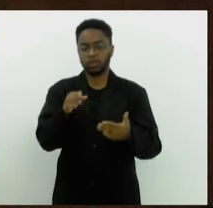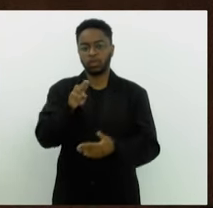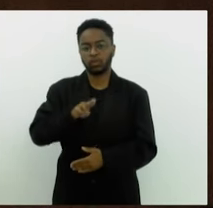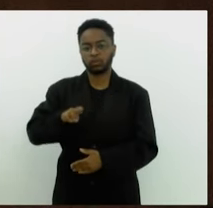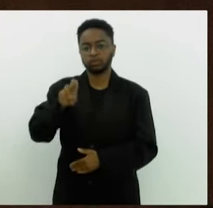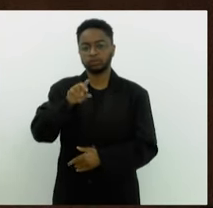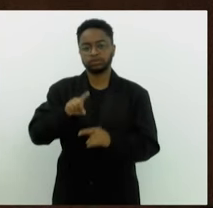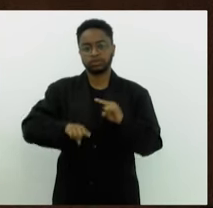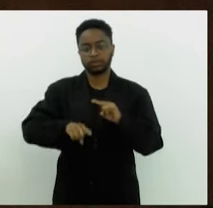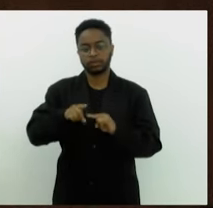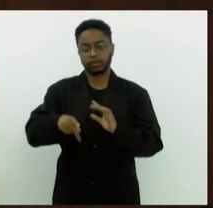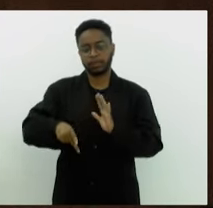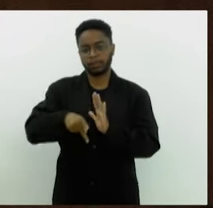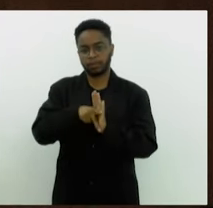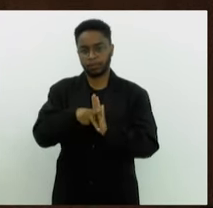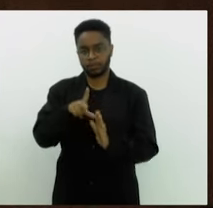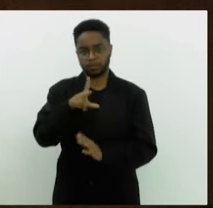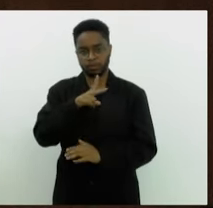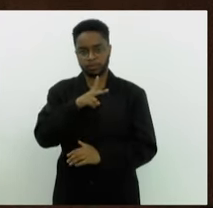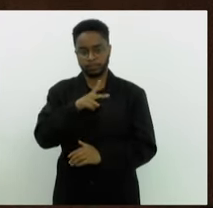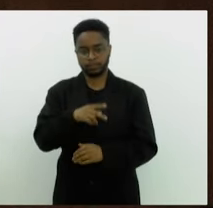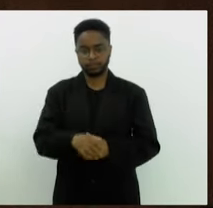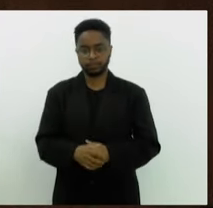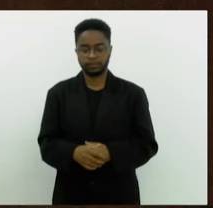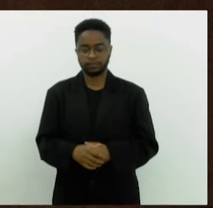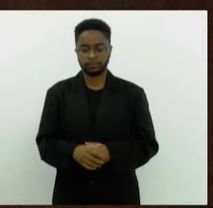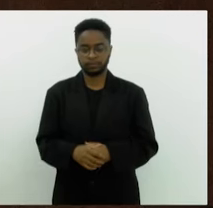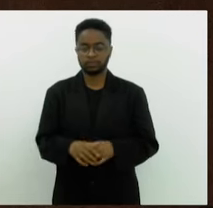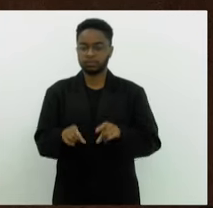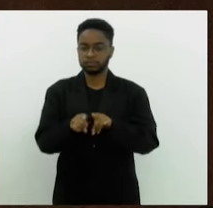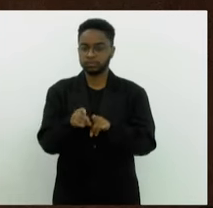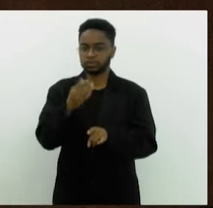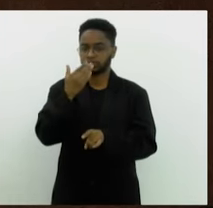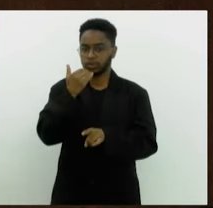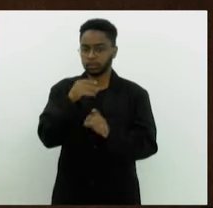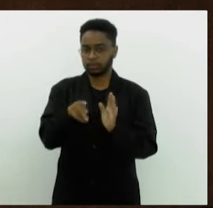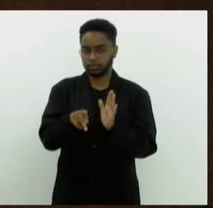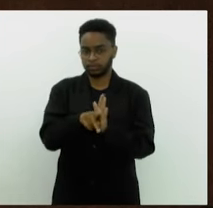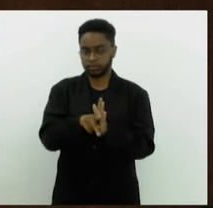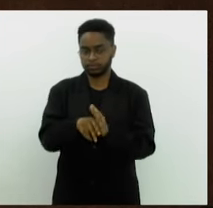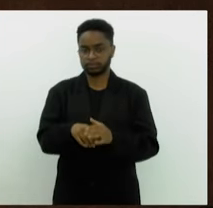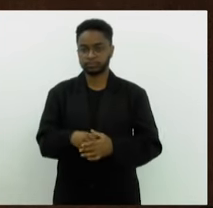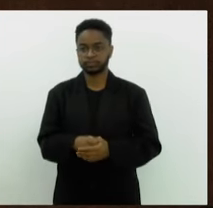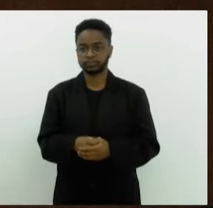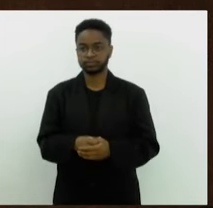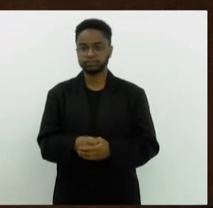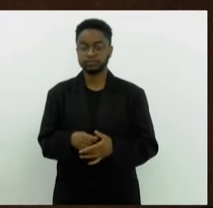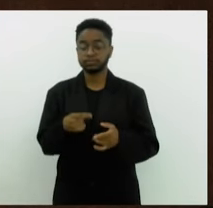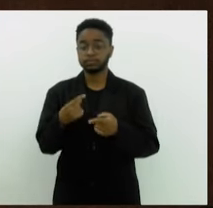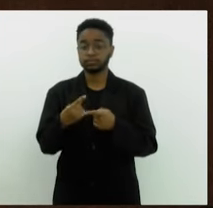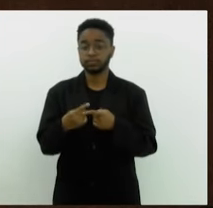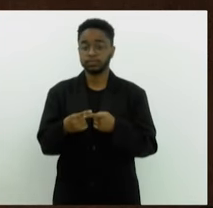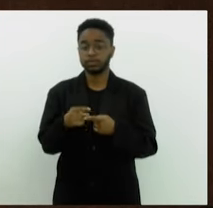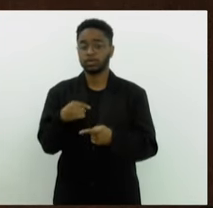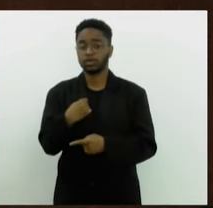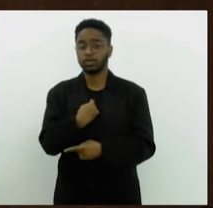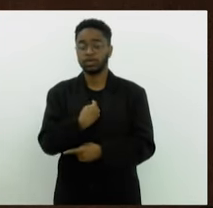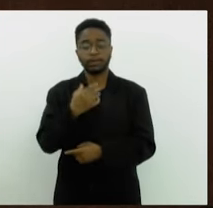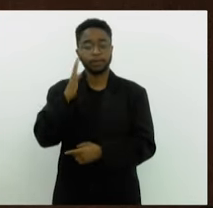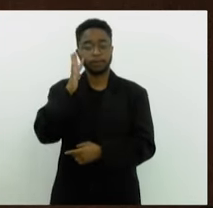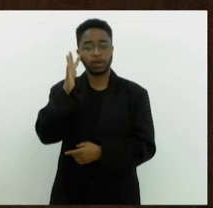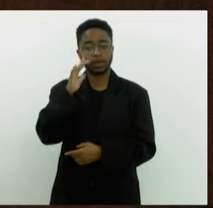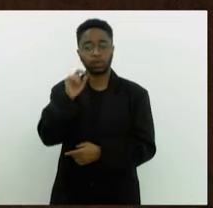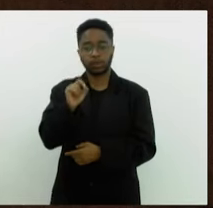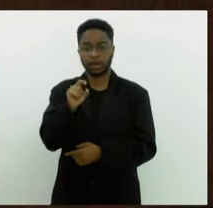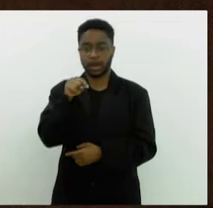aí utensílios de uso pessoal e alimentos para consumo próprio. Pensando, presidente, que não só aqui